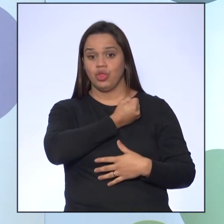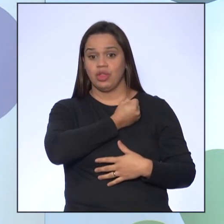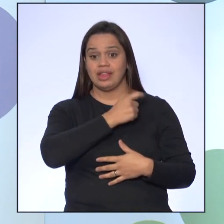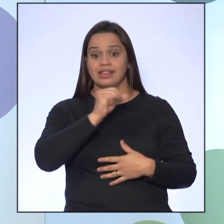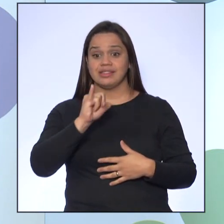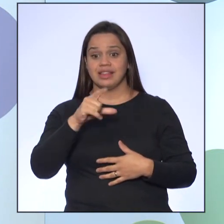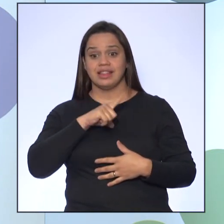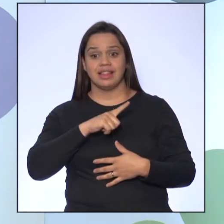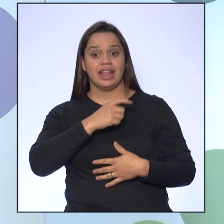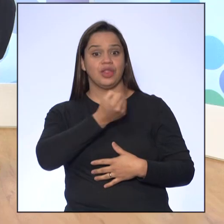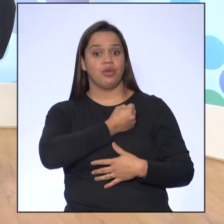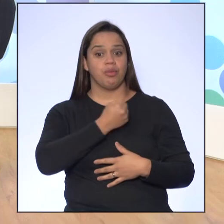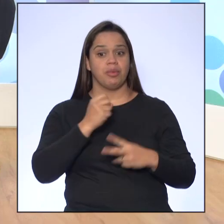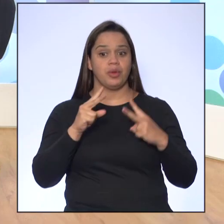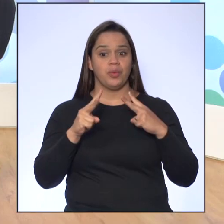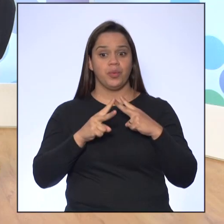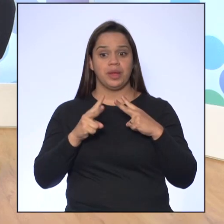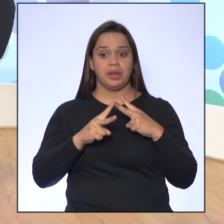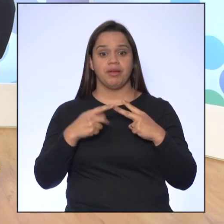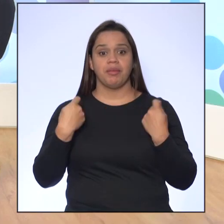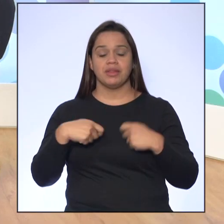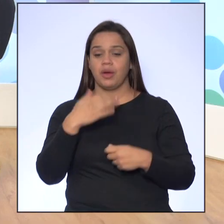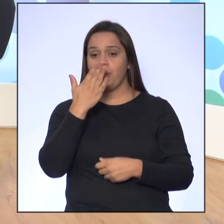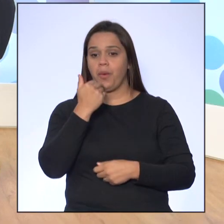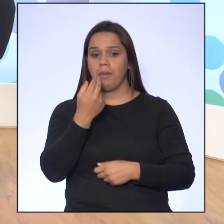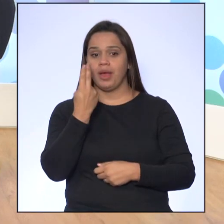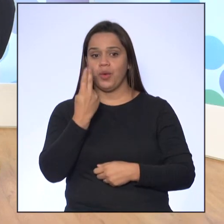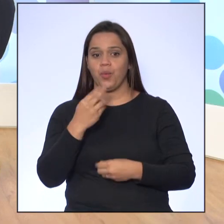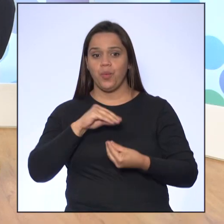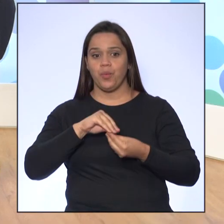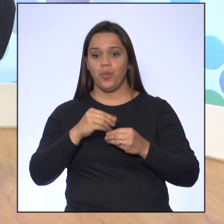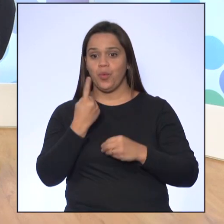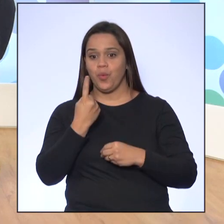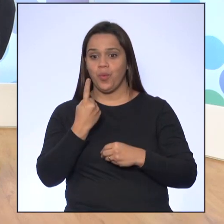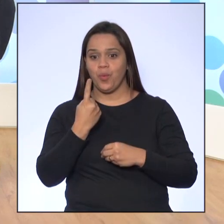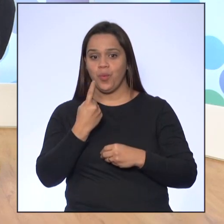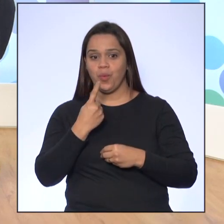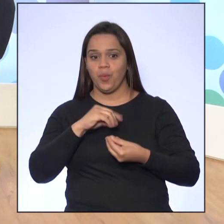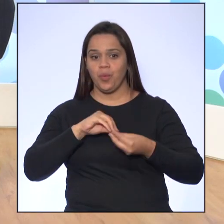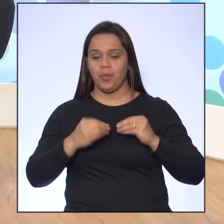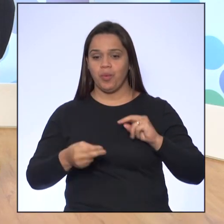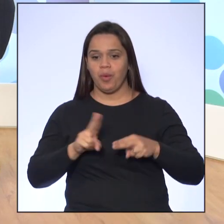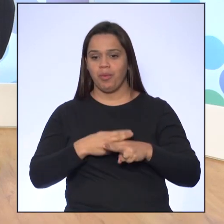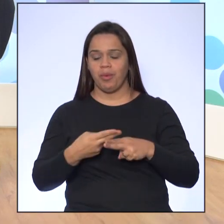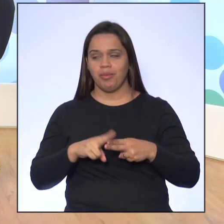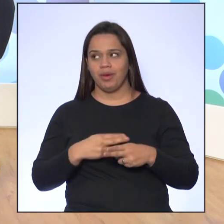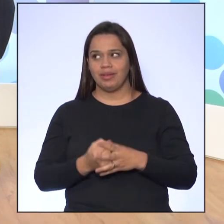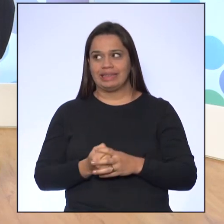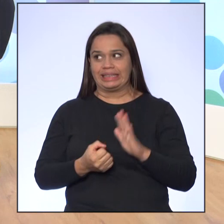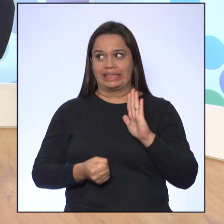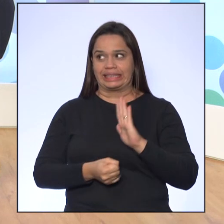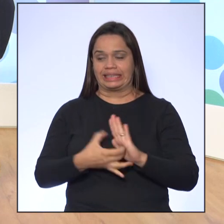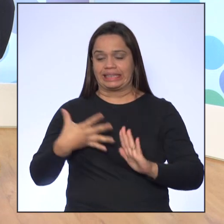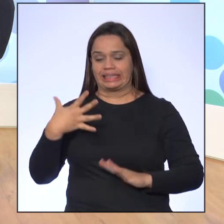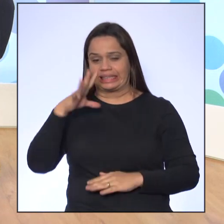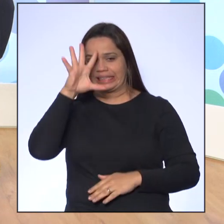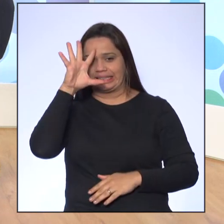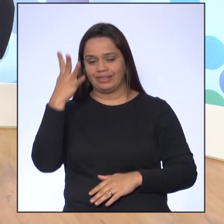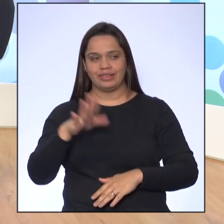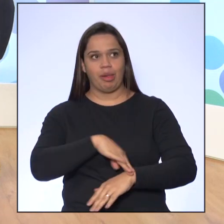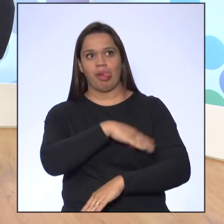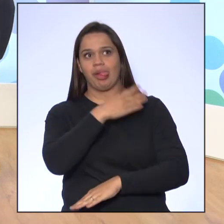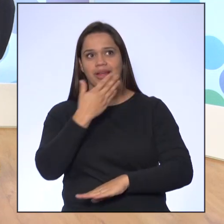bombom. Imagina se isso acontece toda vez, hein, Rafa? Várias vezes. Imagina se acontece várias vezes ao